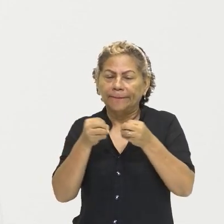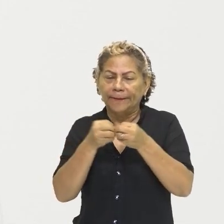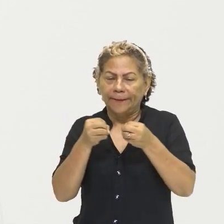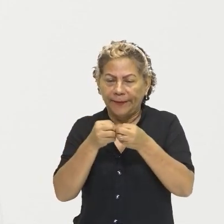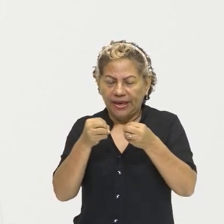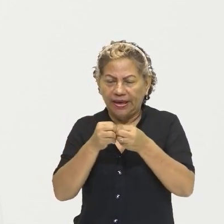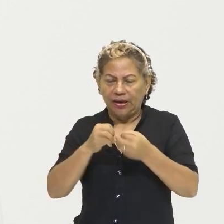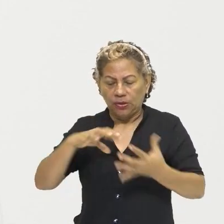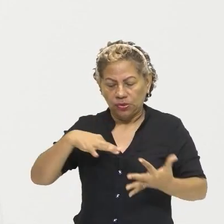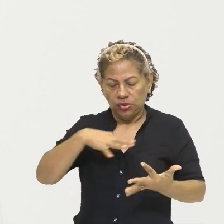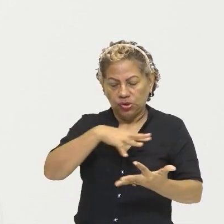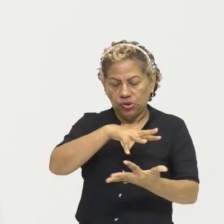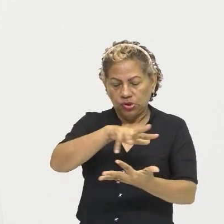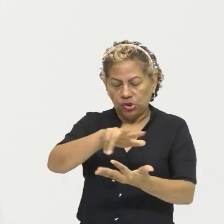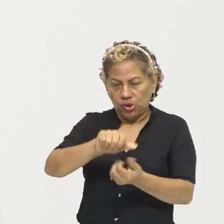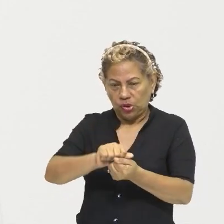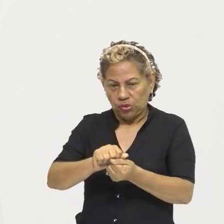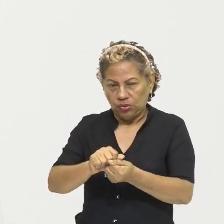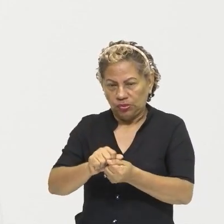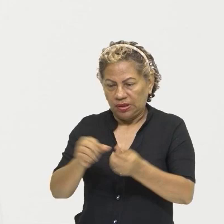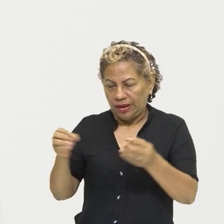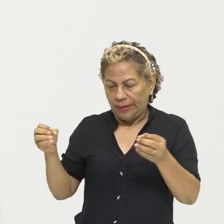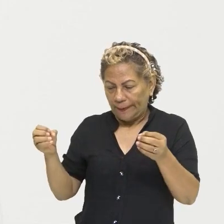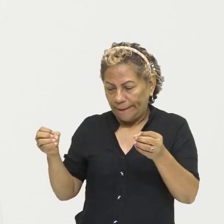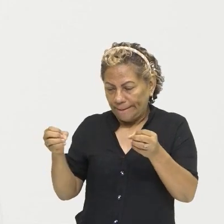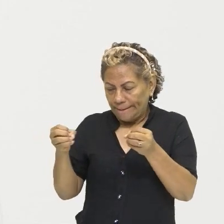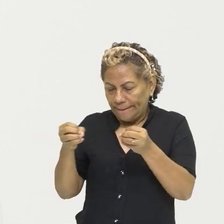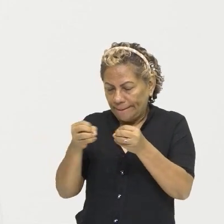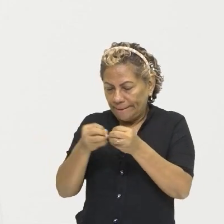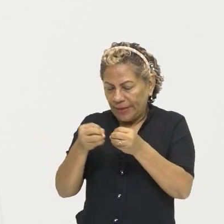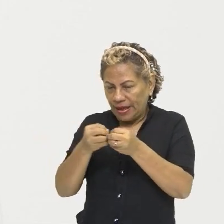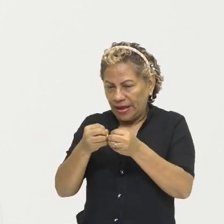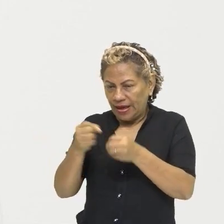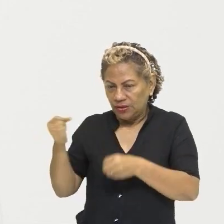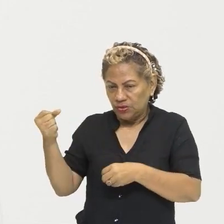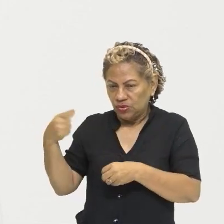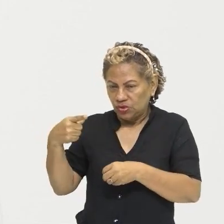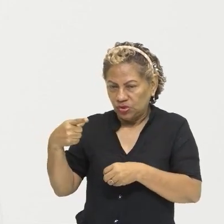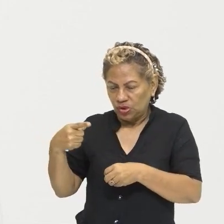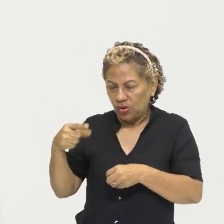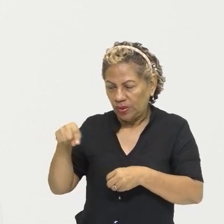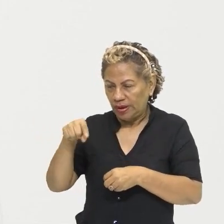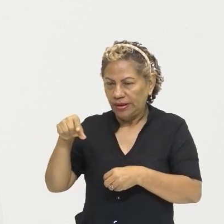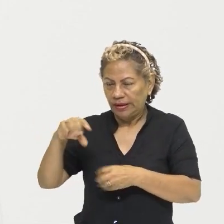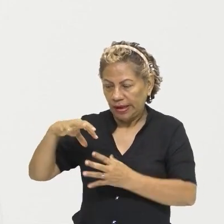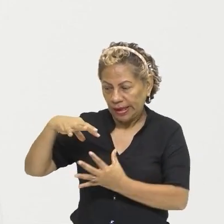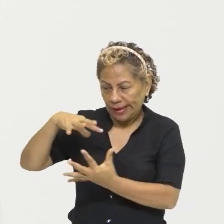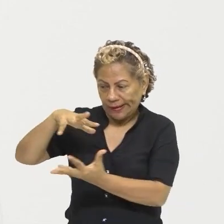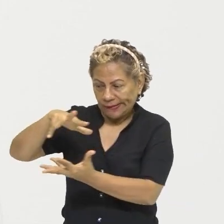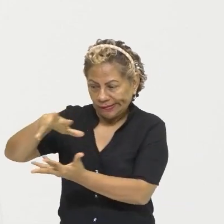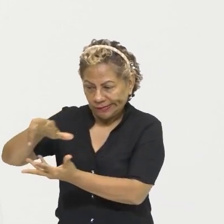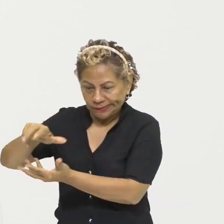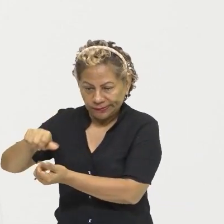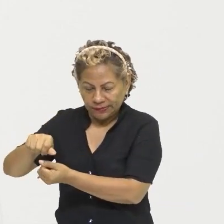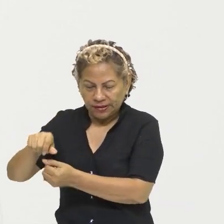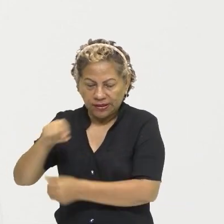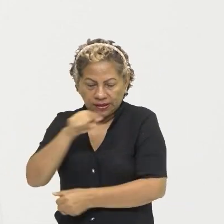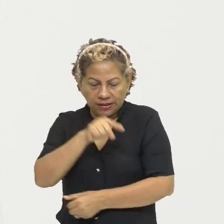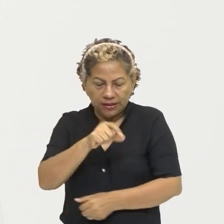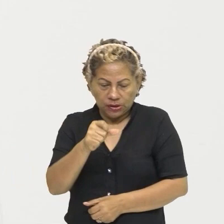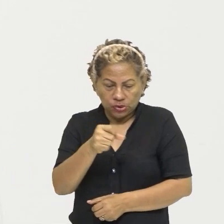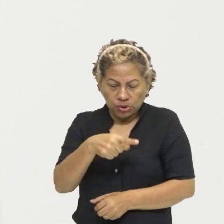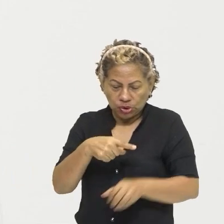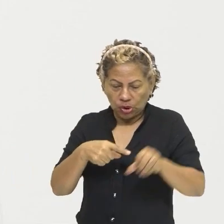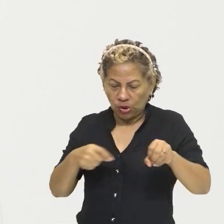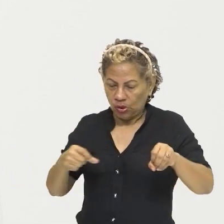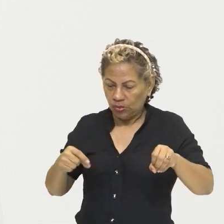quando a Terra está nessa posição aqui, mais próxima do Sol, certo? A gente diz que